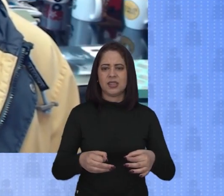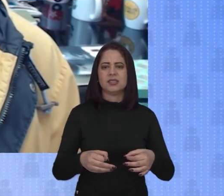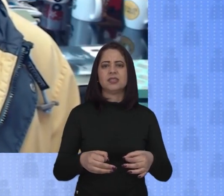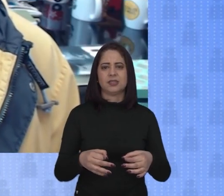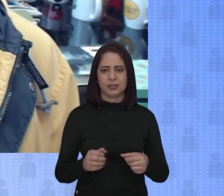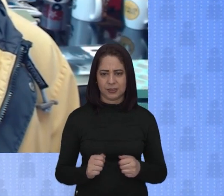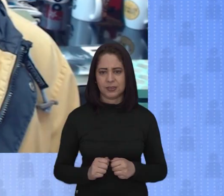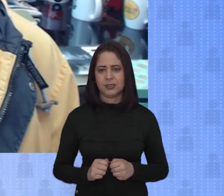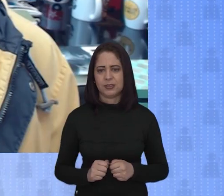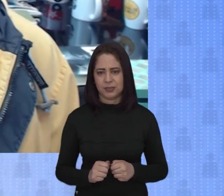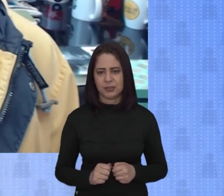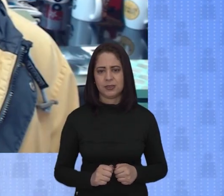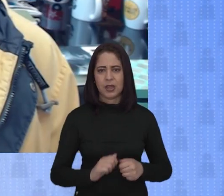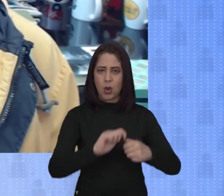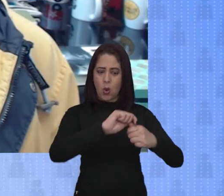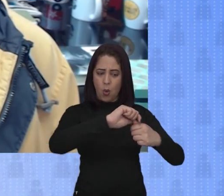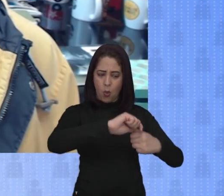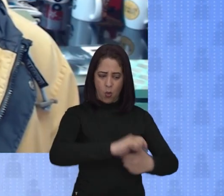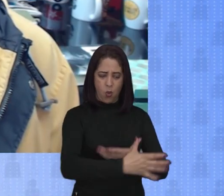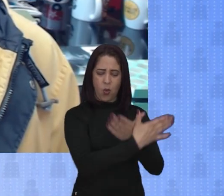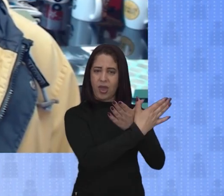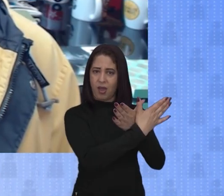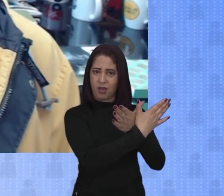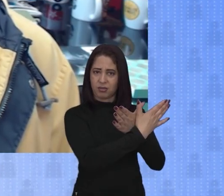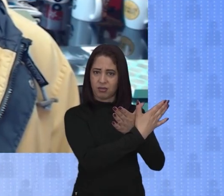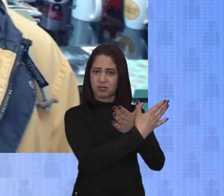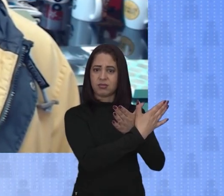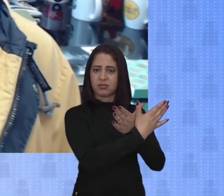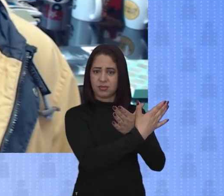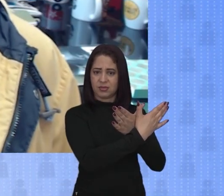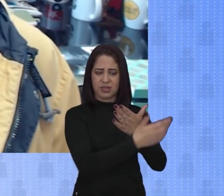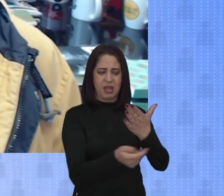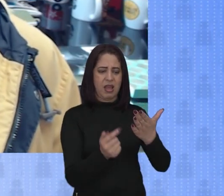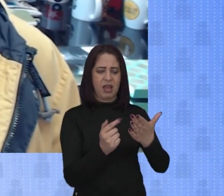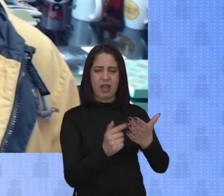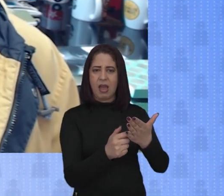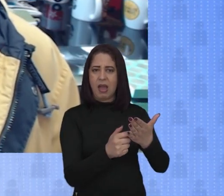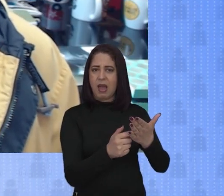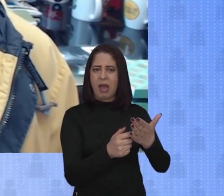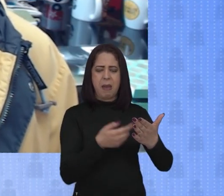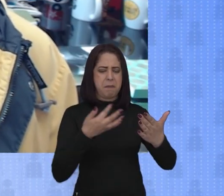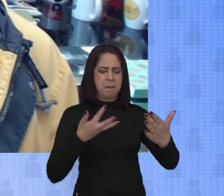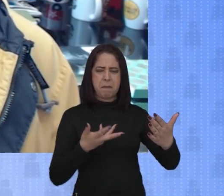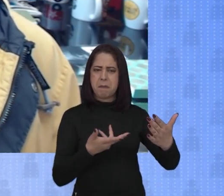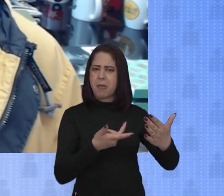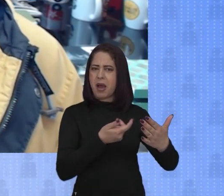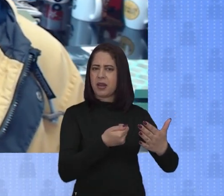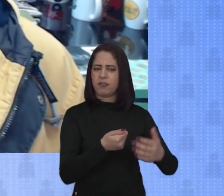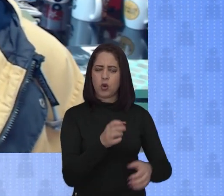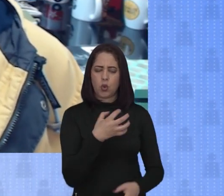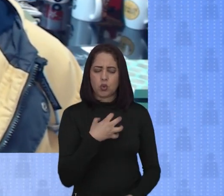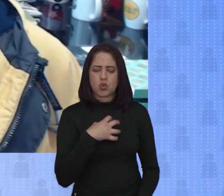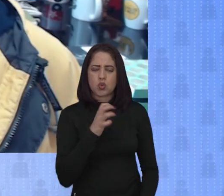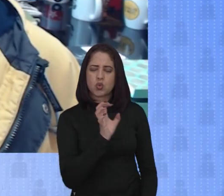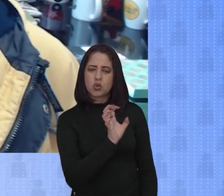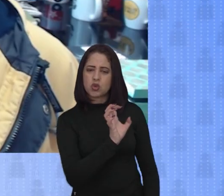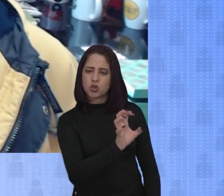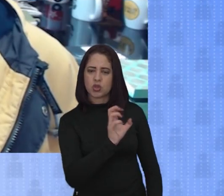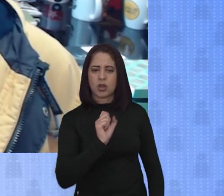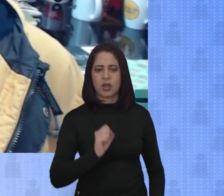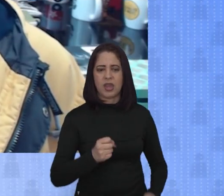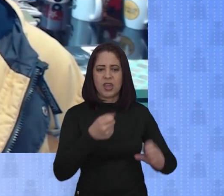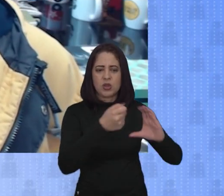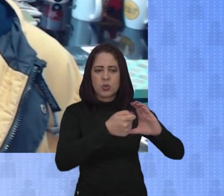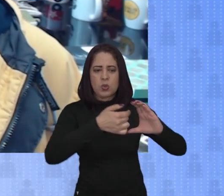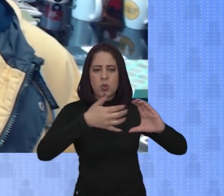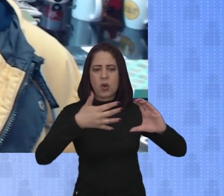ITA. A criação do ITA, com o perfil que o ITA tem, com